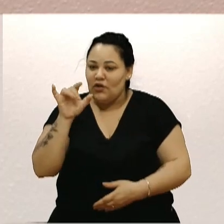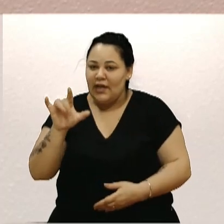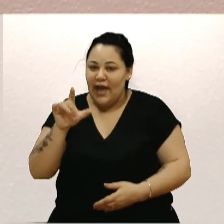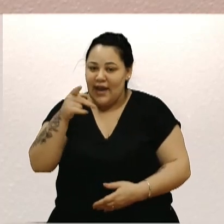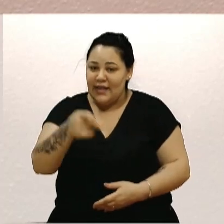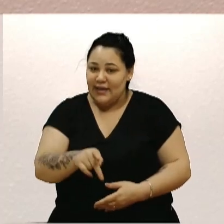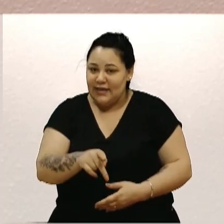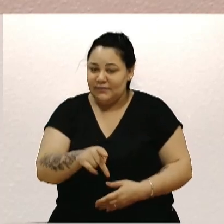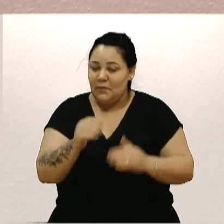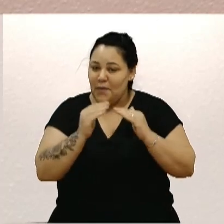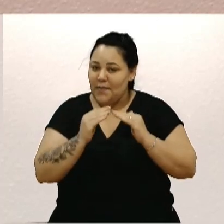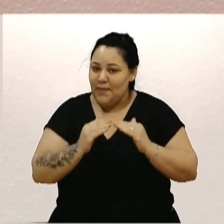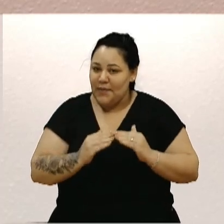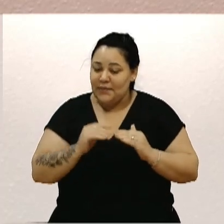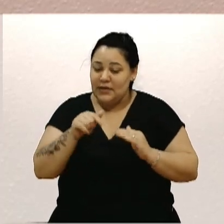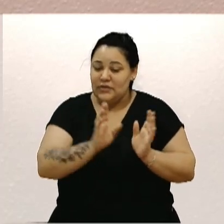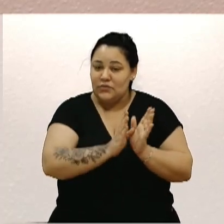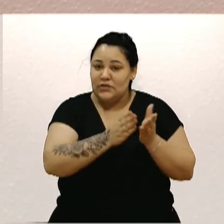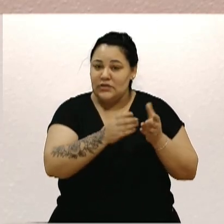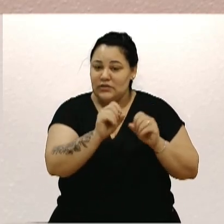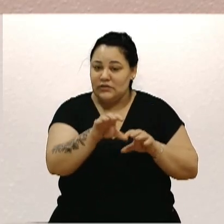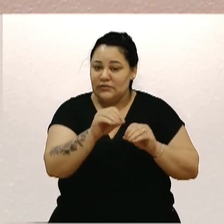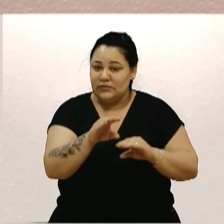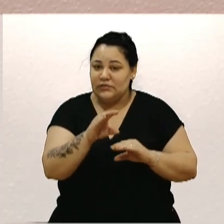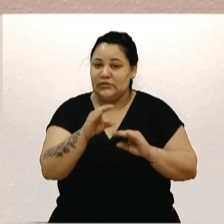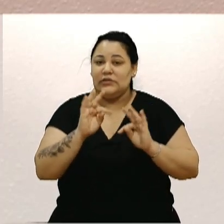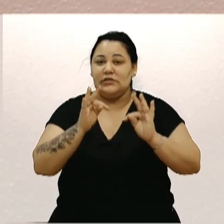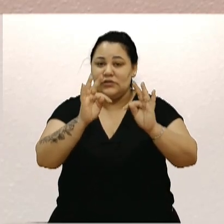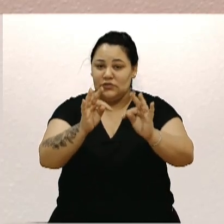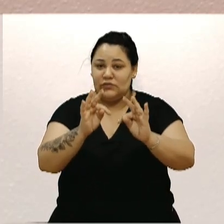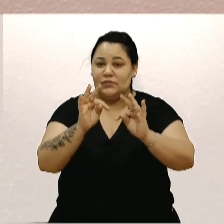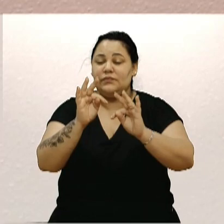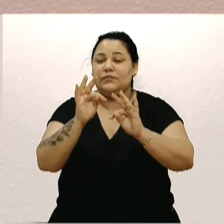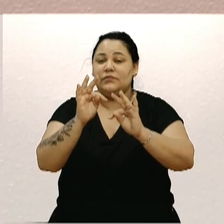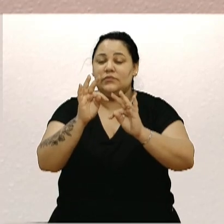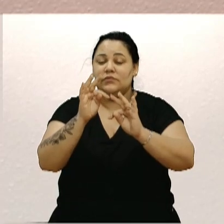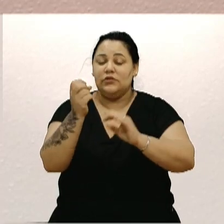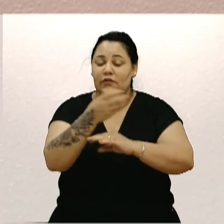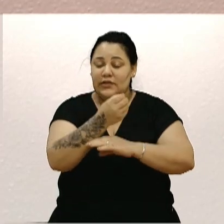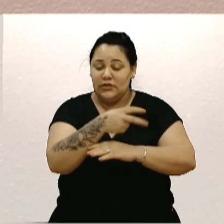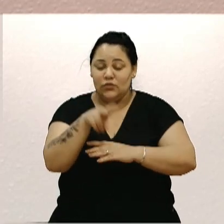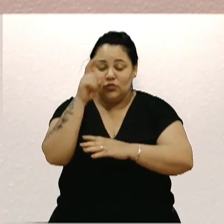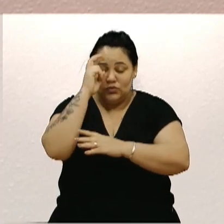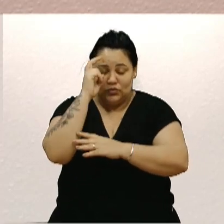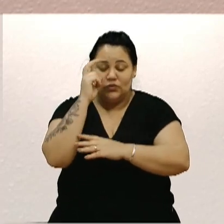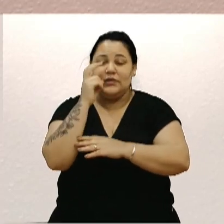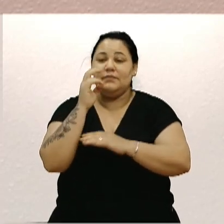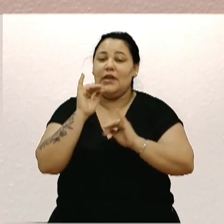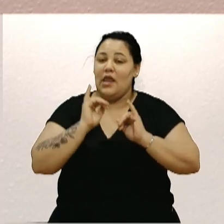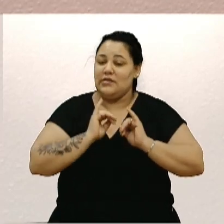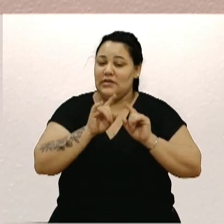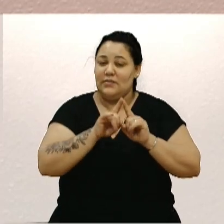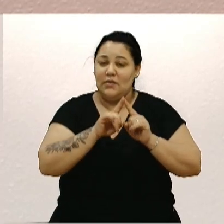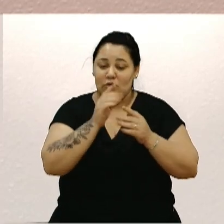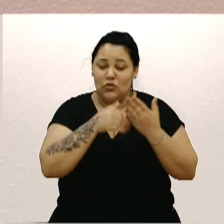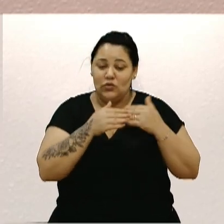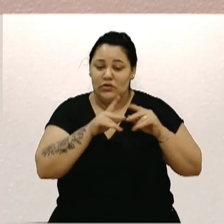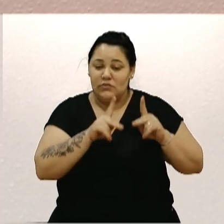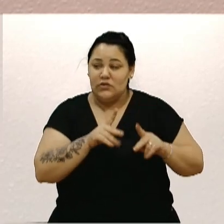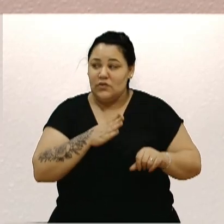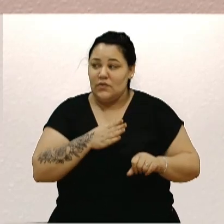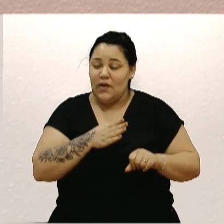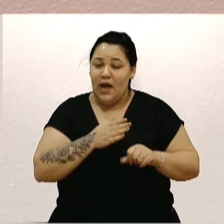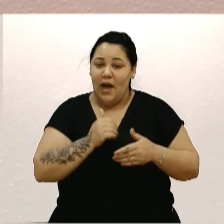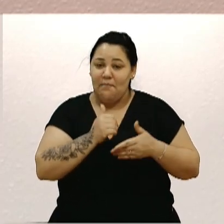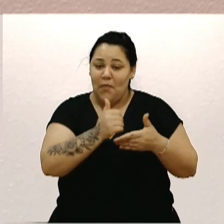desta Casa, esta Comissão de Educação, Ciência, Tecnologia, Inovação, Cultura, Desporto e Lazer, por seus integrantes, manifesta-se